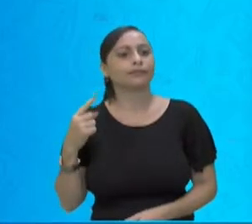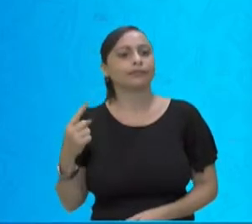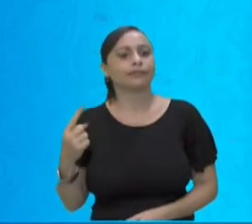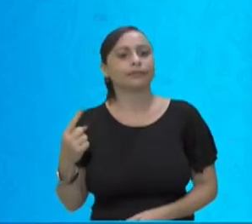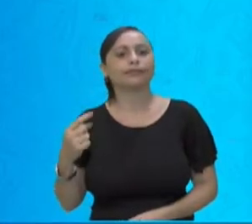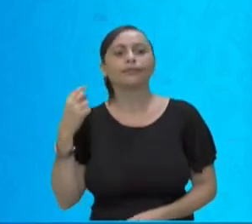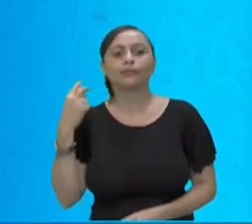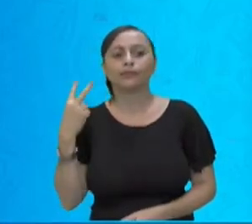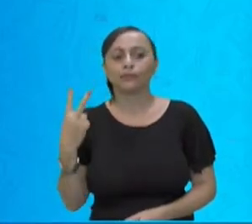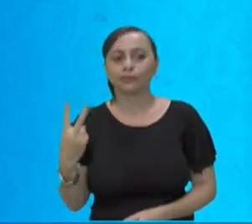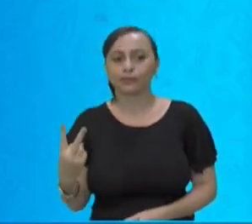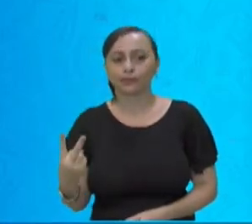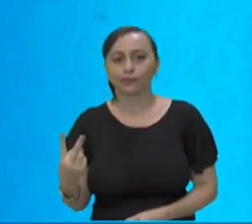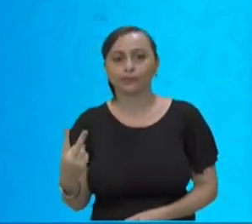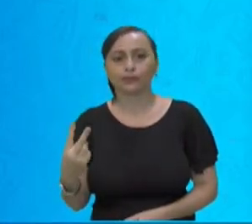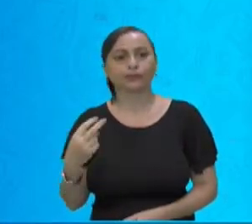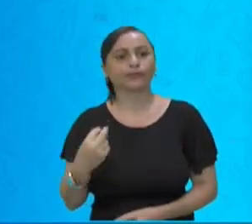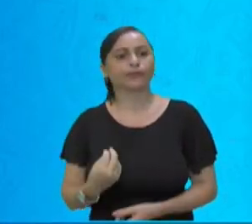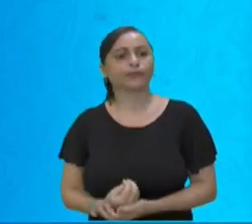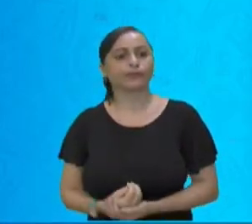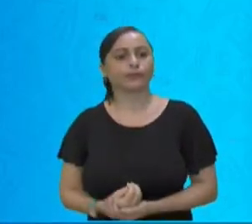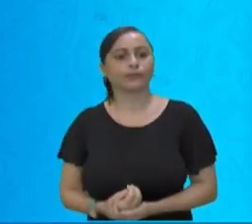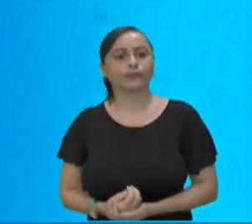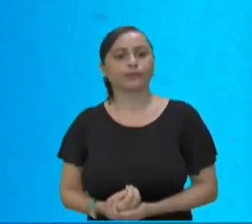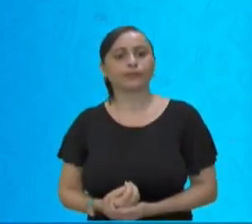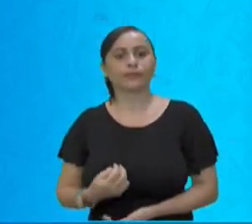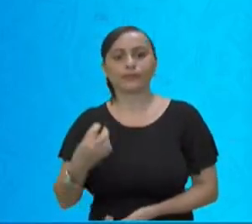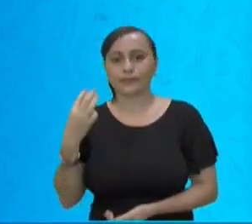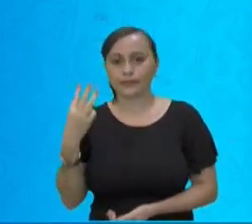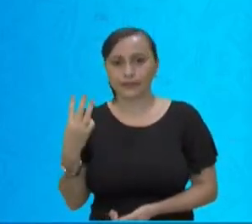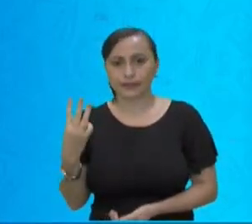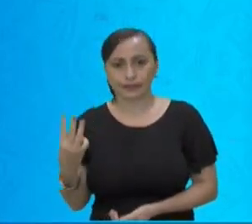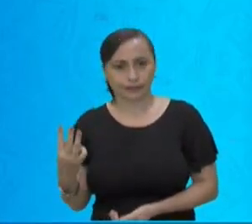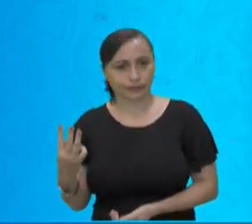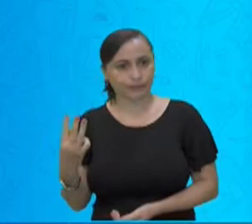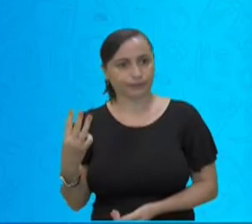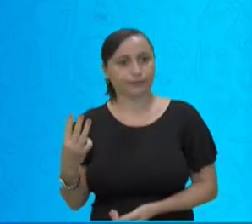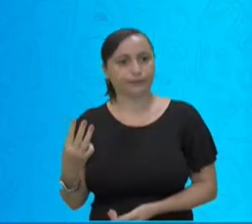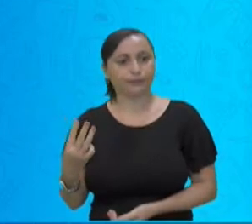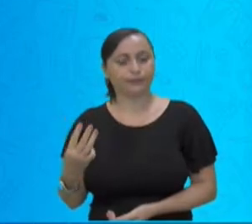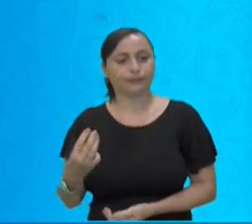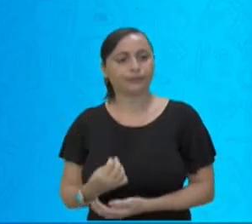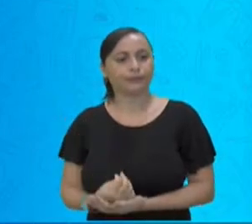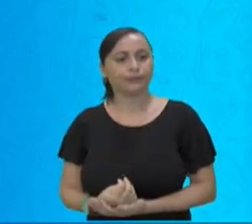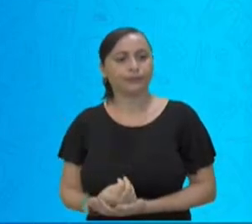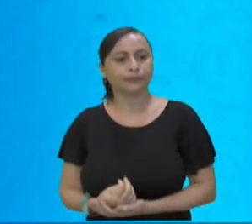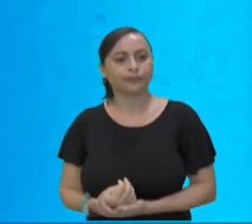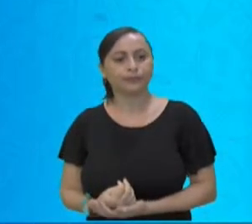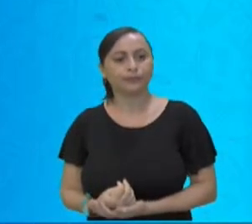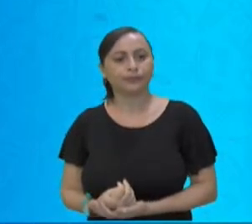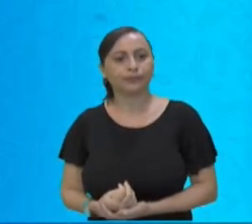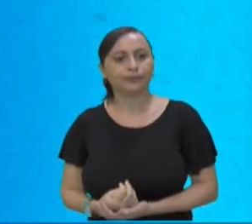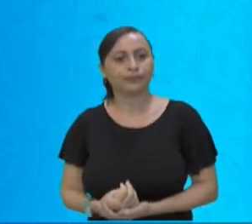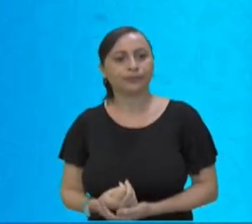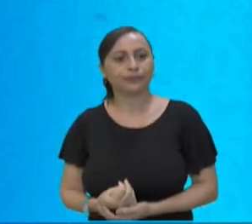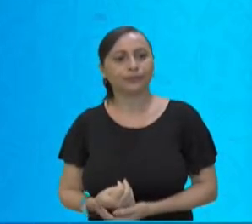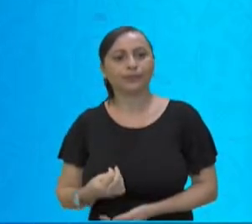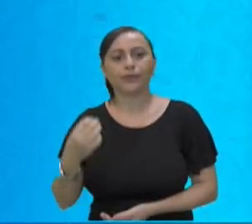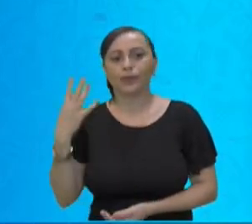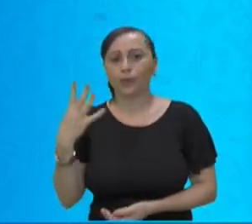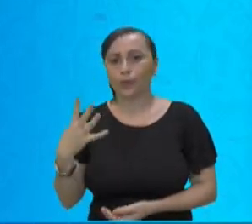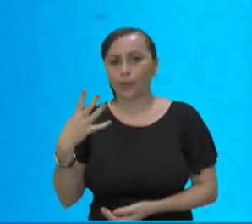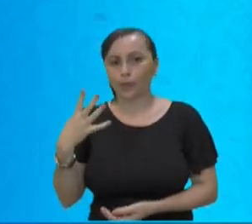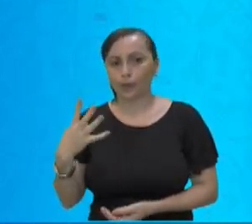U2 E aí 13 E aí